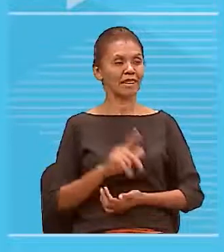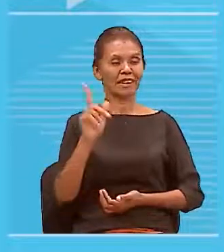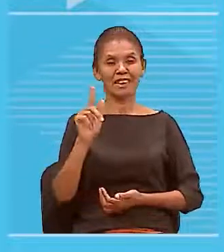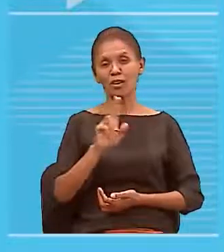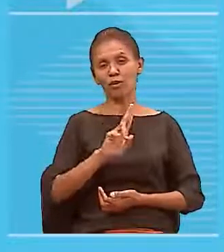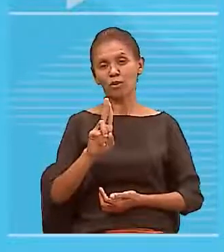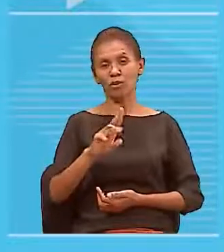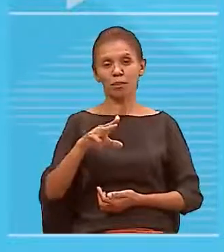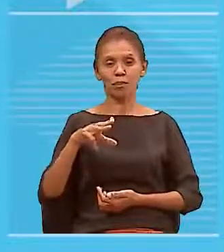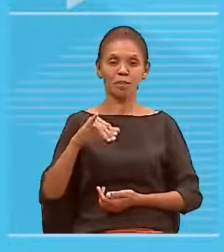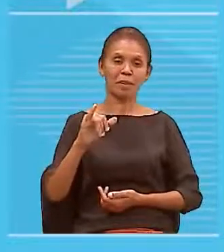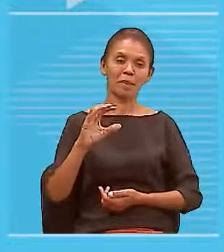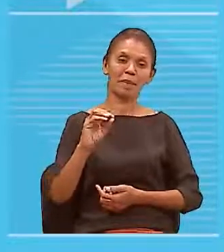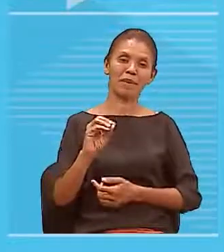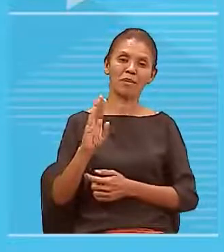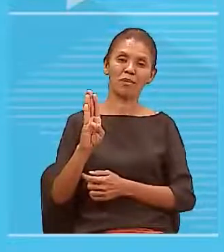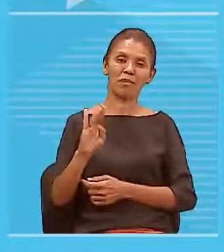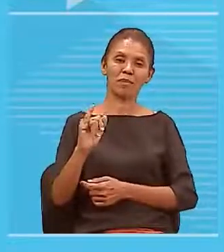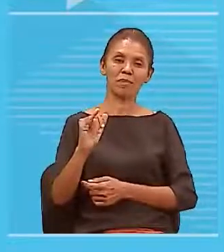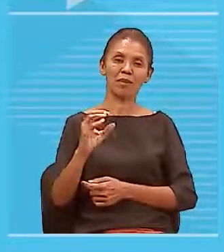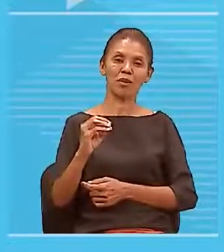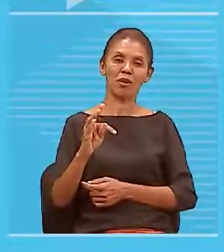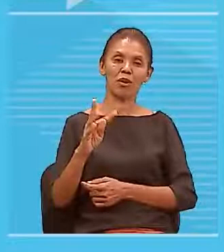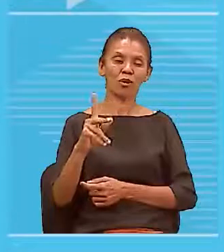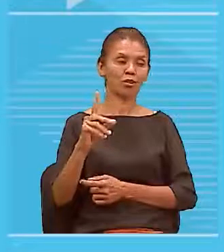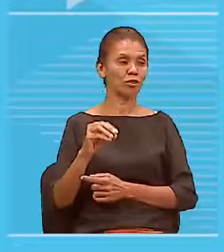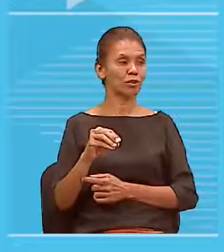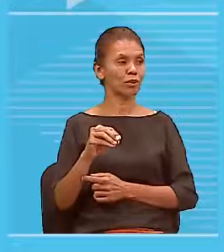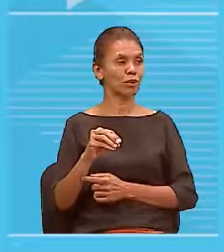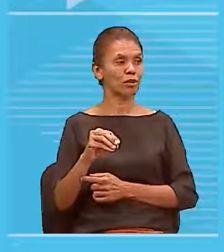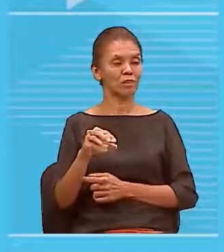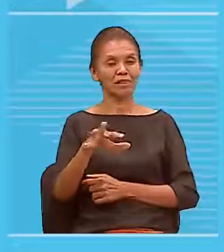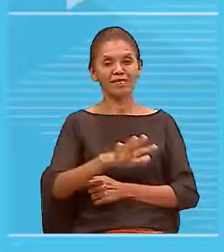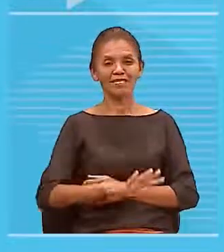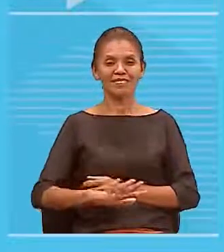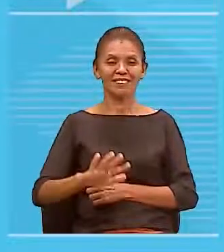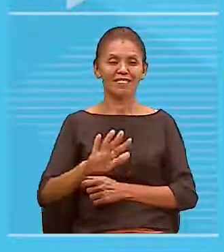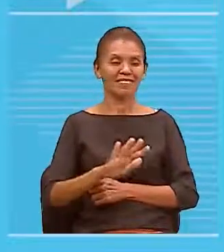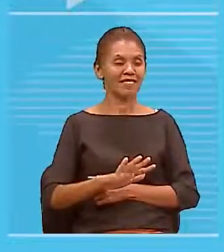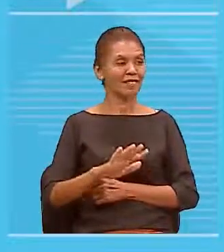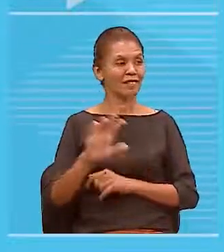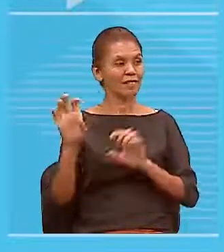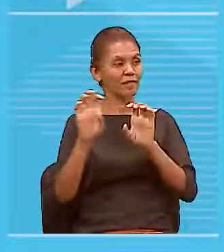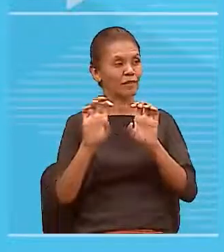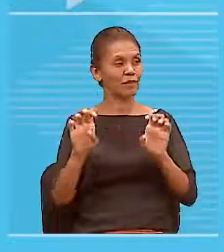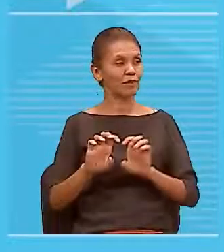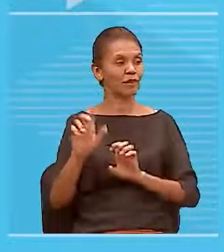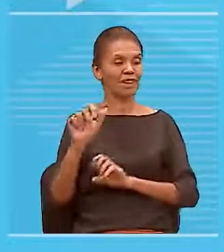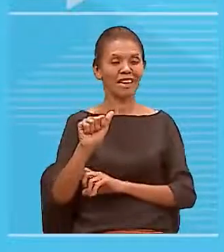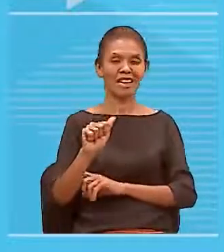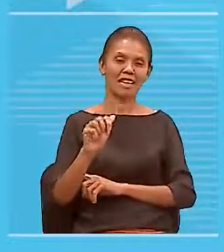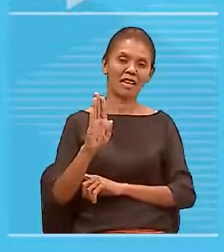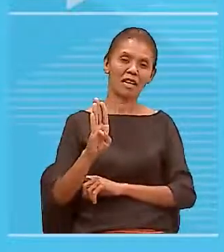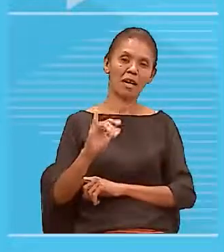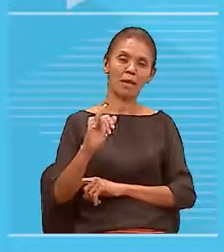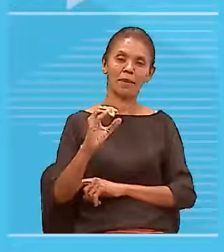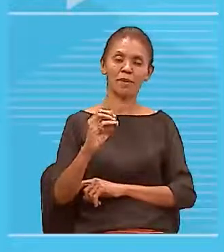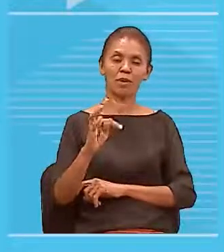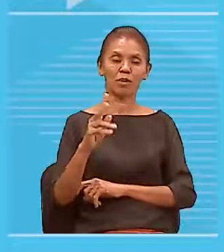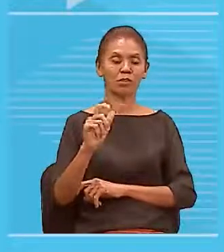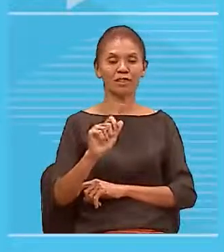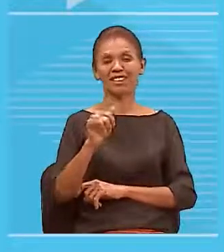biótico. E o ambiente físico? O ambiente físico vai ser justamente o meio abiótico. Exemplo,